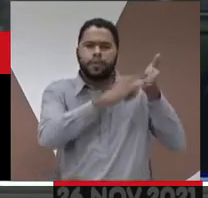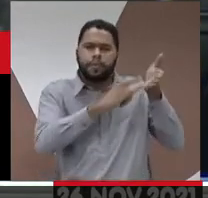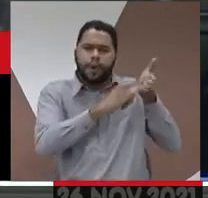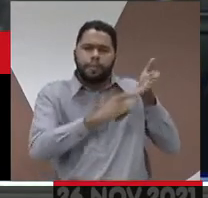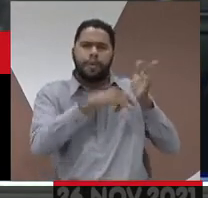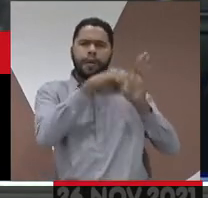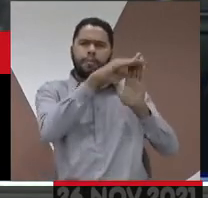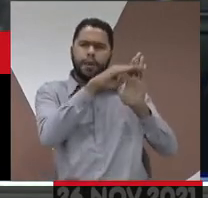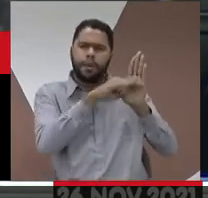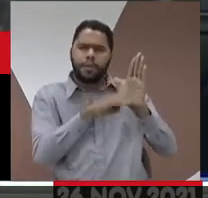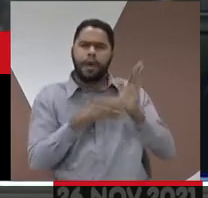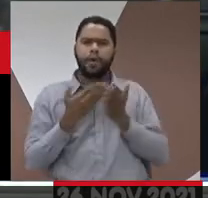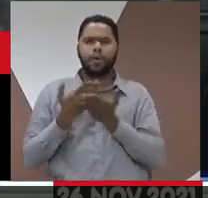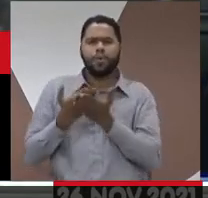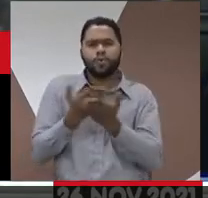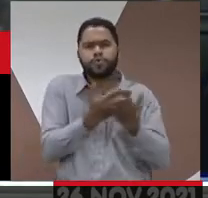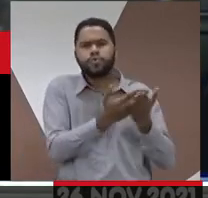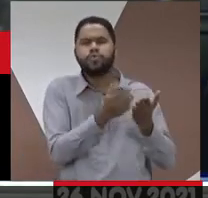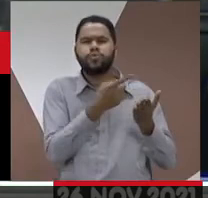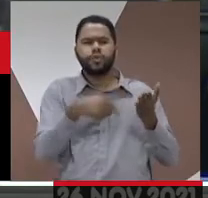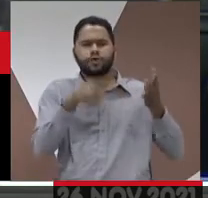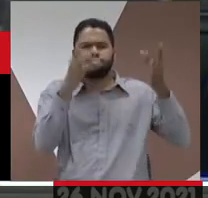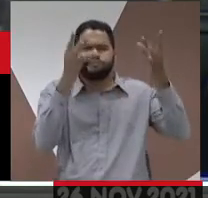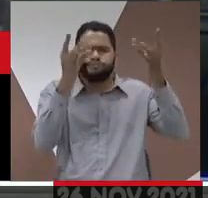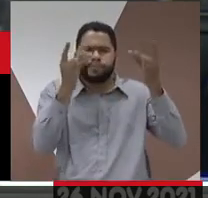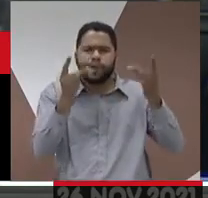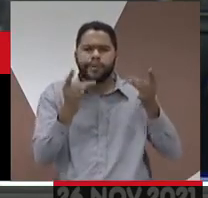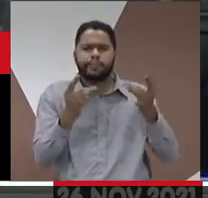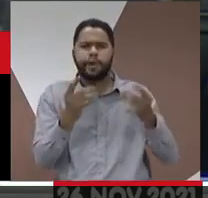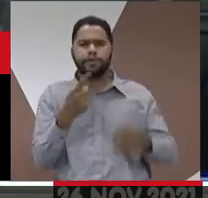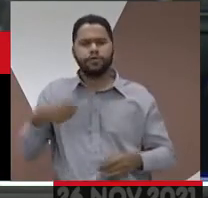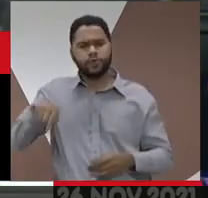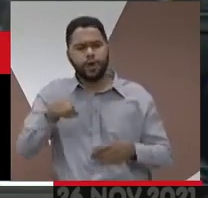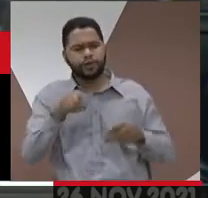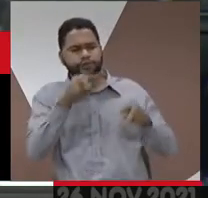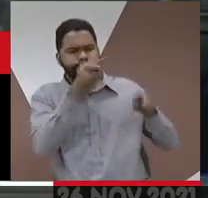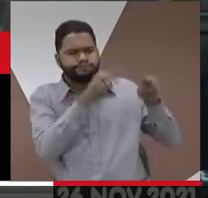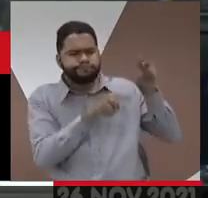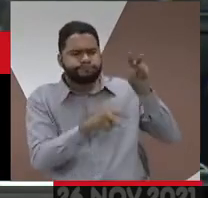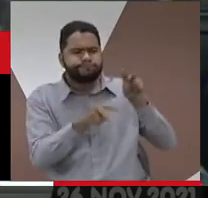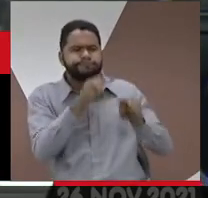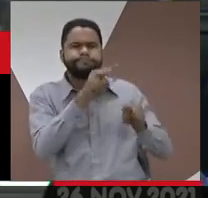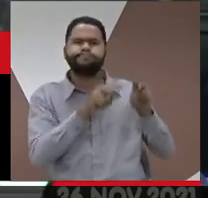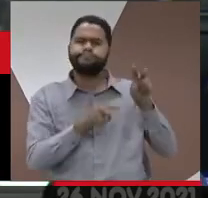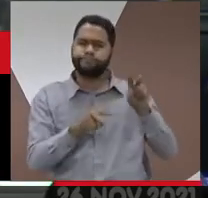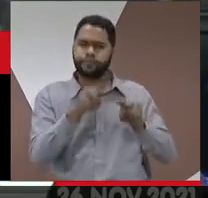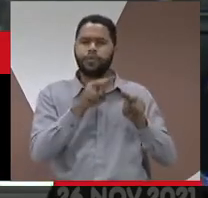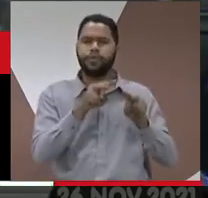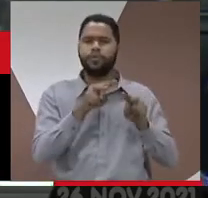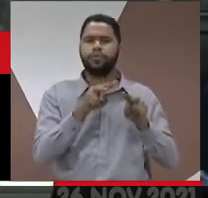os estudos que são feitos, para que nós possamos aqui, de forma amena, de forma